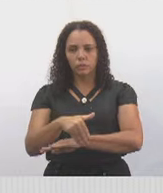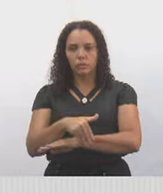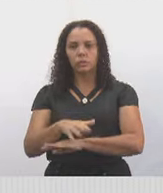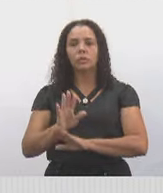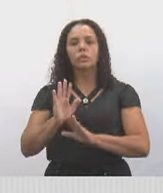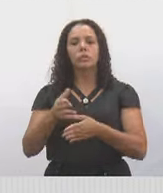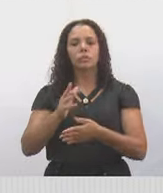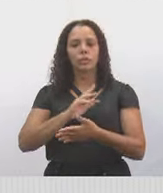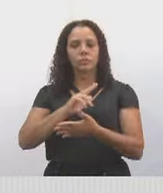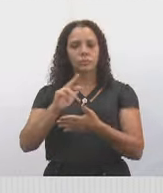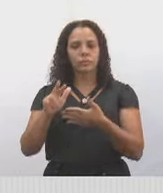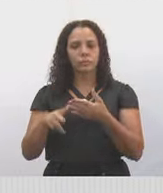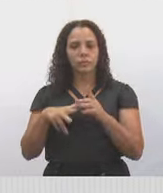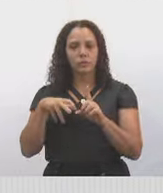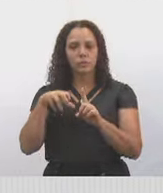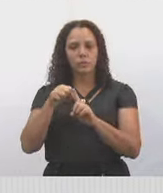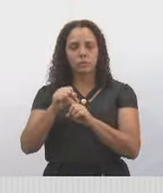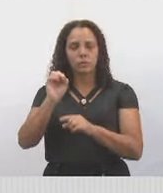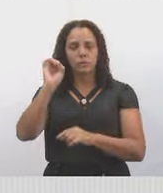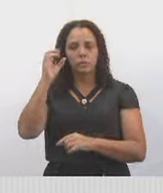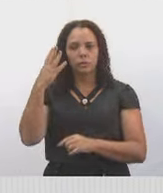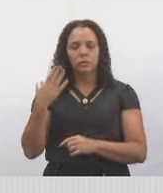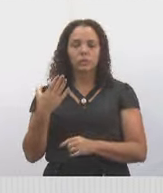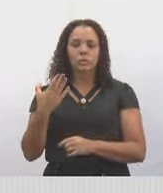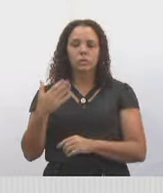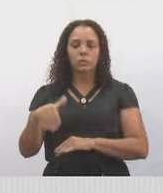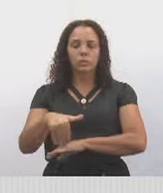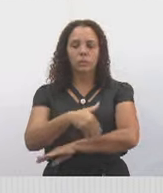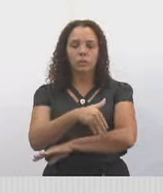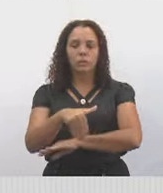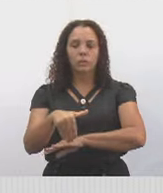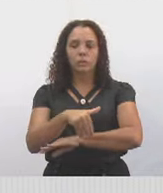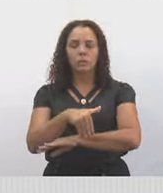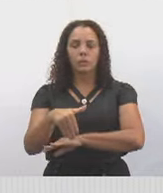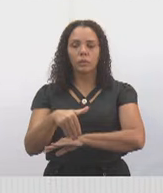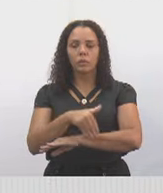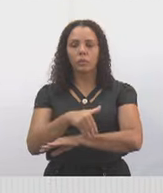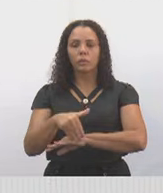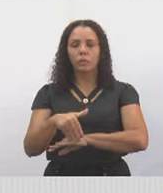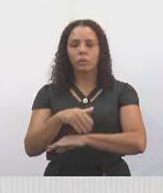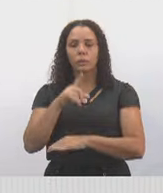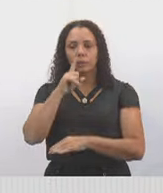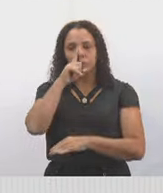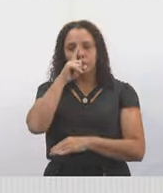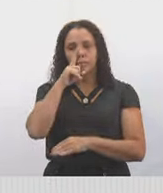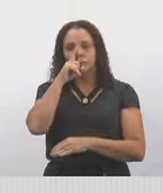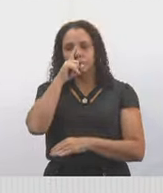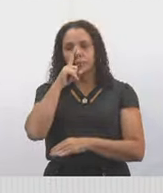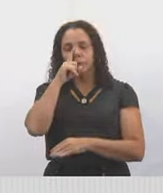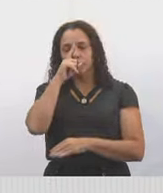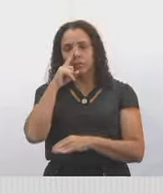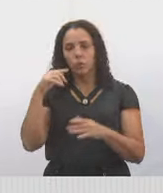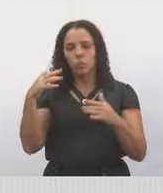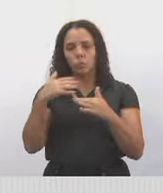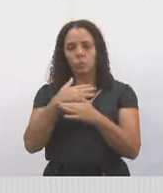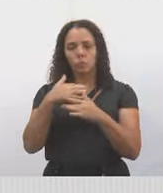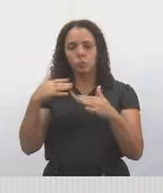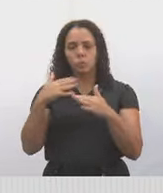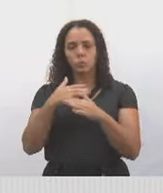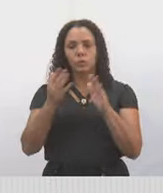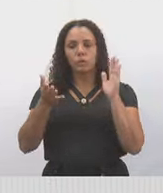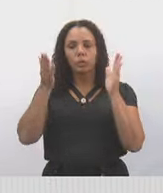acontecido Vários acidentes Inclusive a geral es cavone é uma via muito perigosa né de circulação de